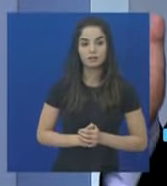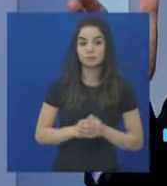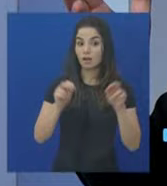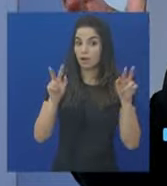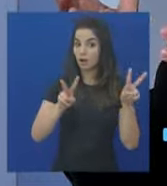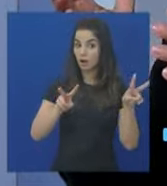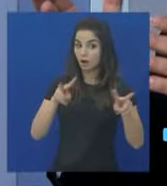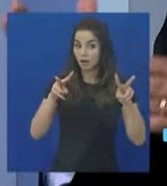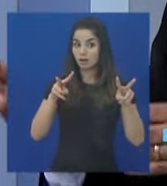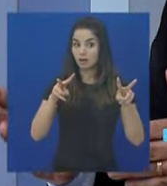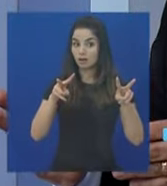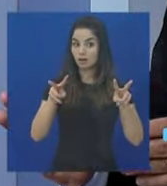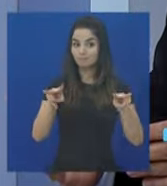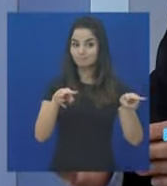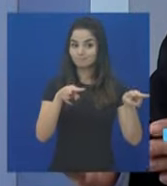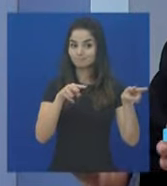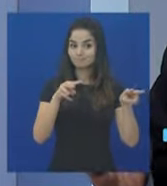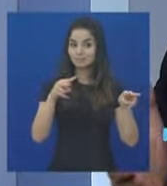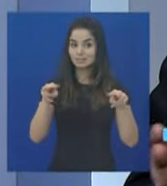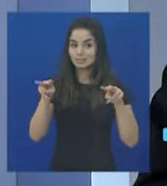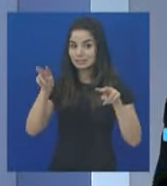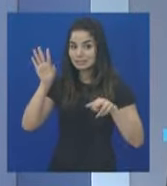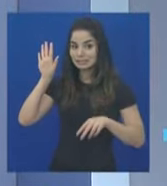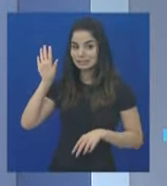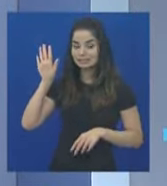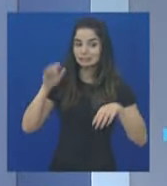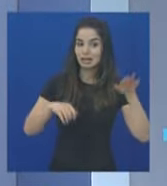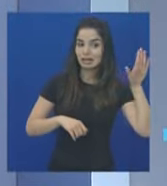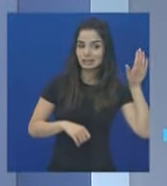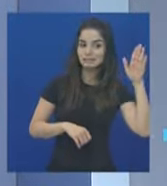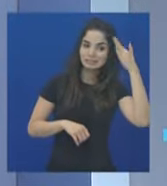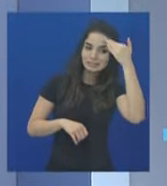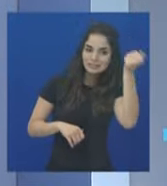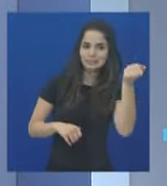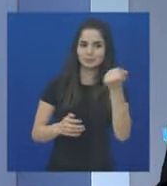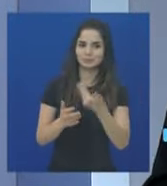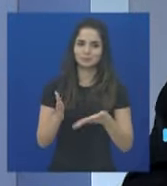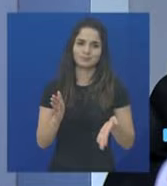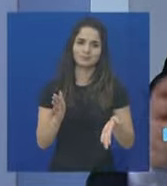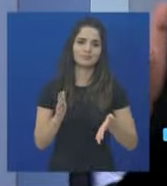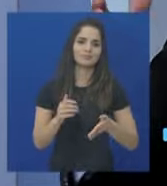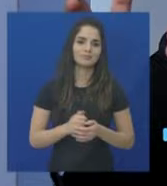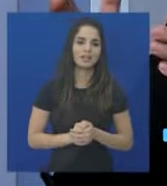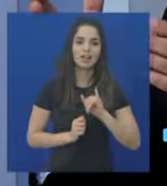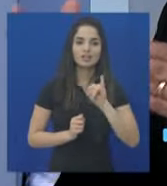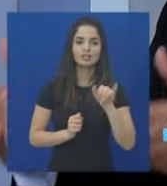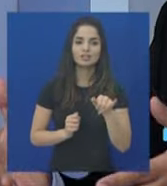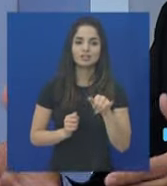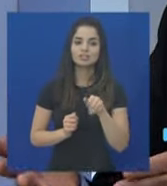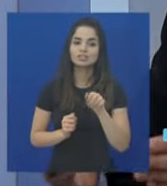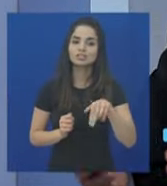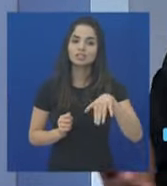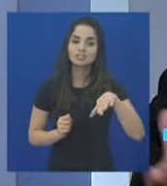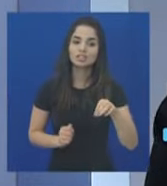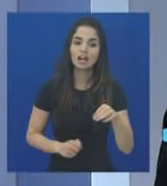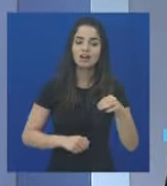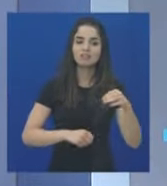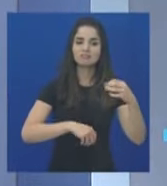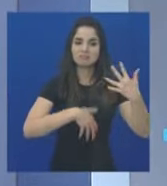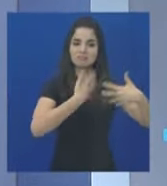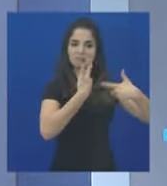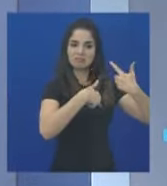o desespero dos candidatos que sabem que vão perder a eleição. Principalmente o candidato que me acusa a todos os